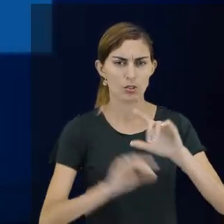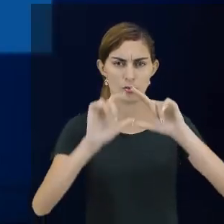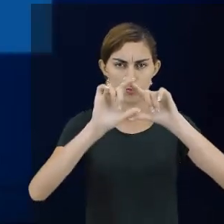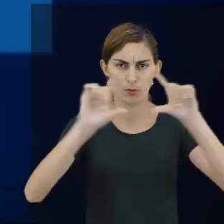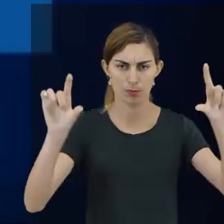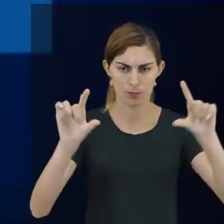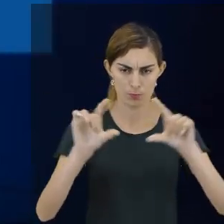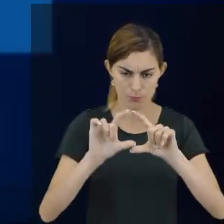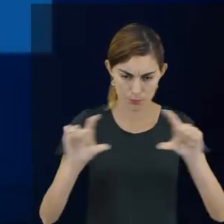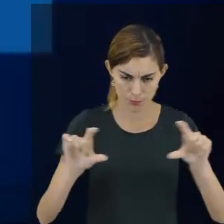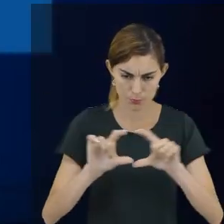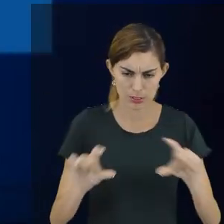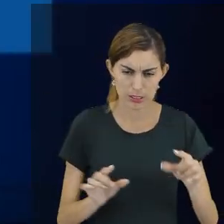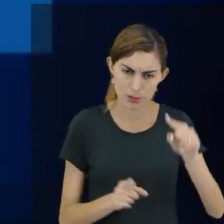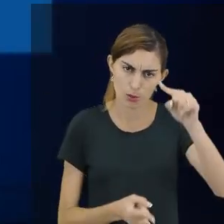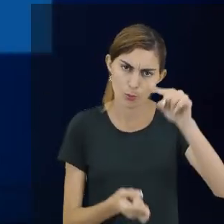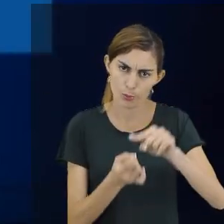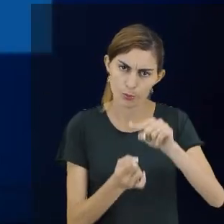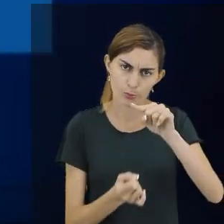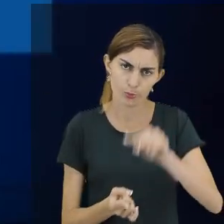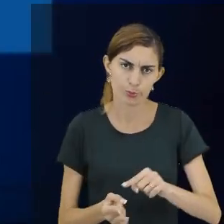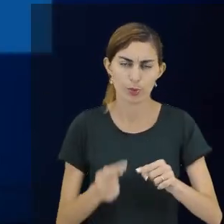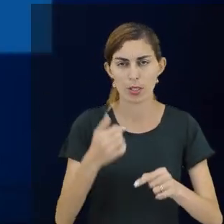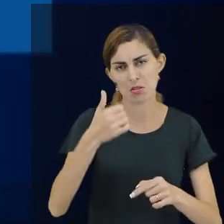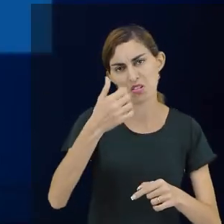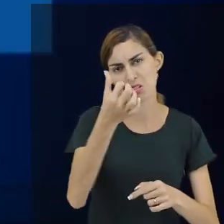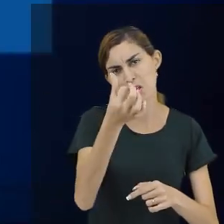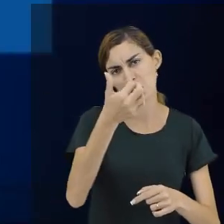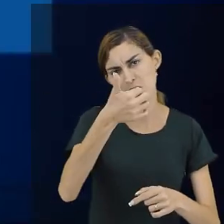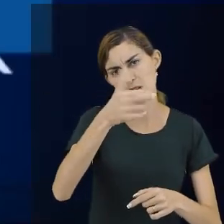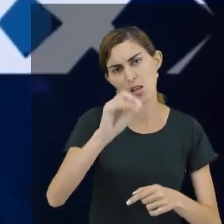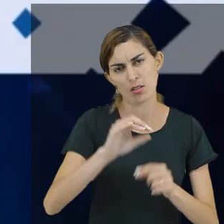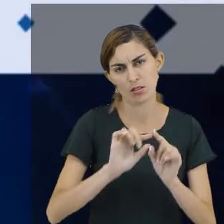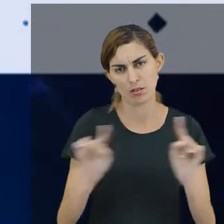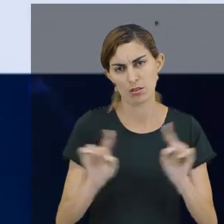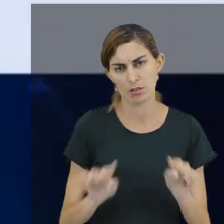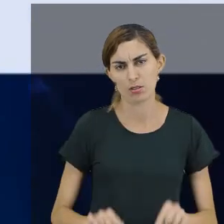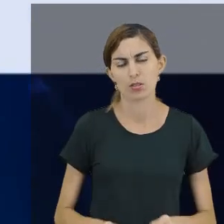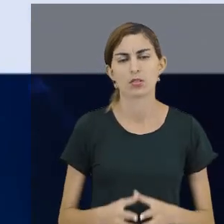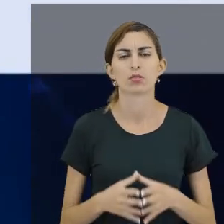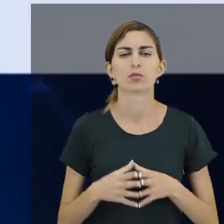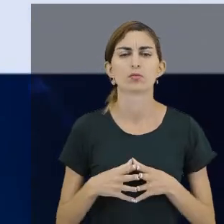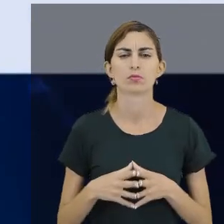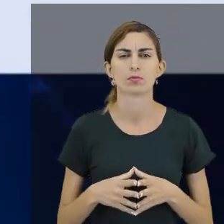em parágrafos curtos que tenham entre 6 e 10 linhas.